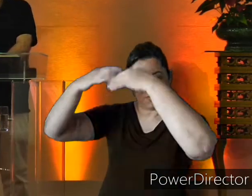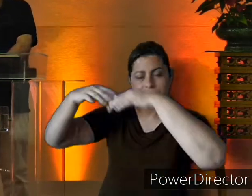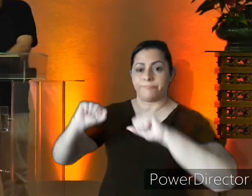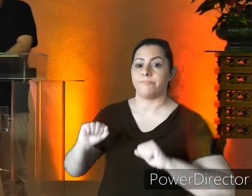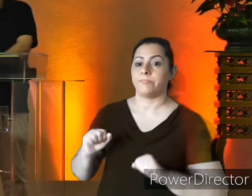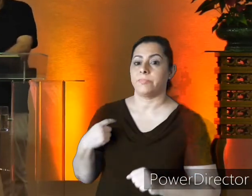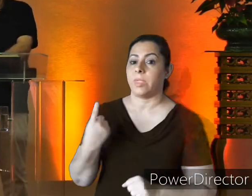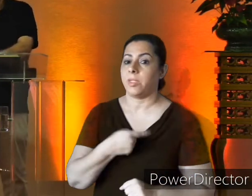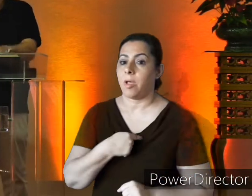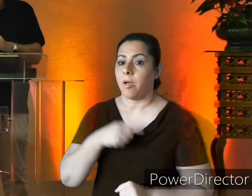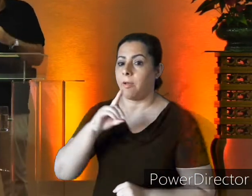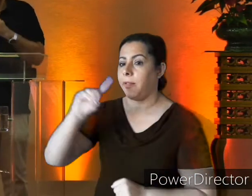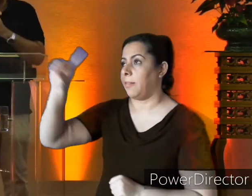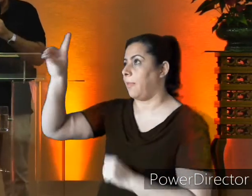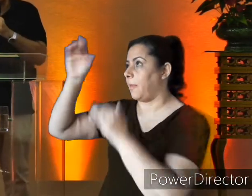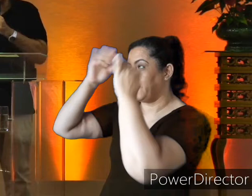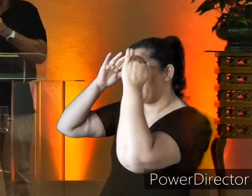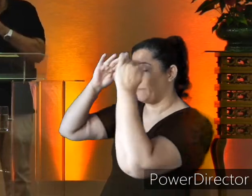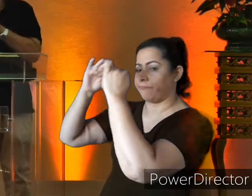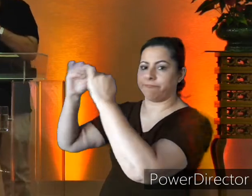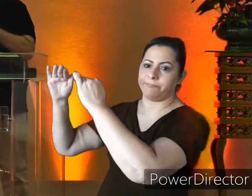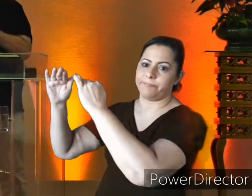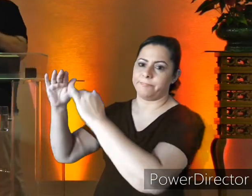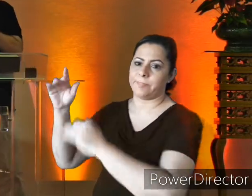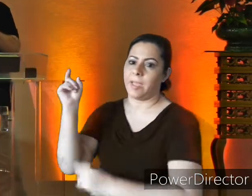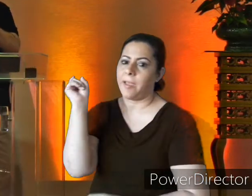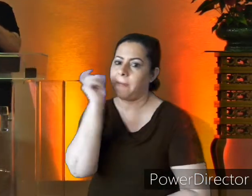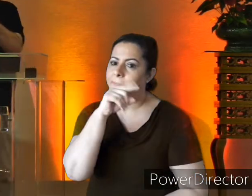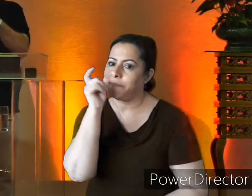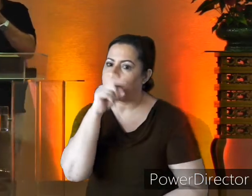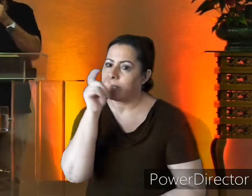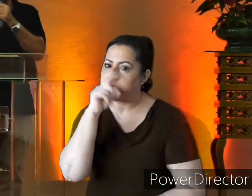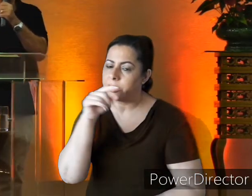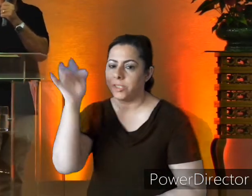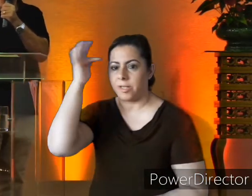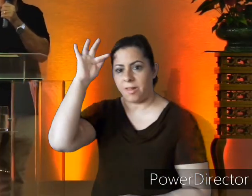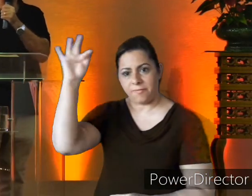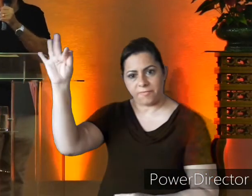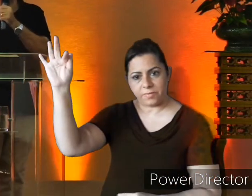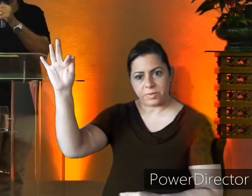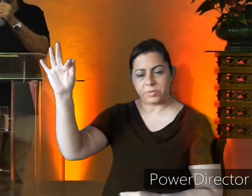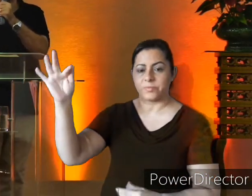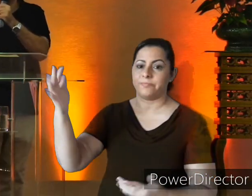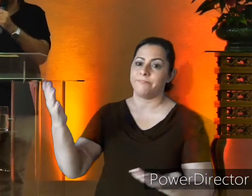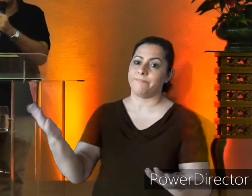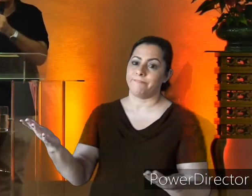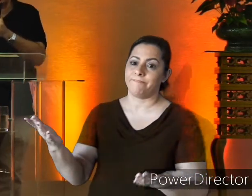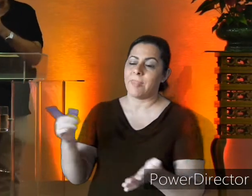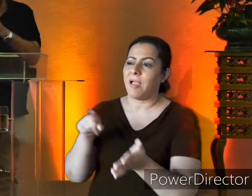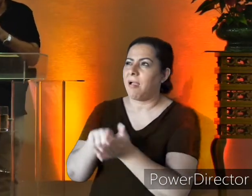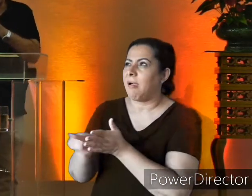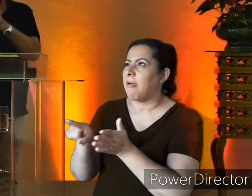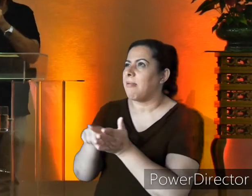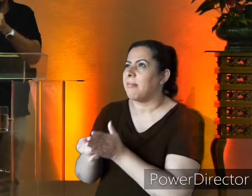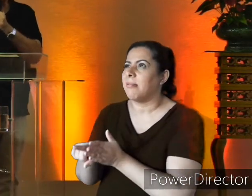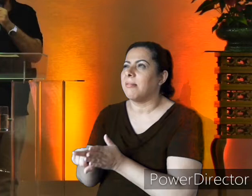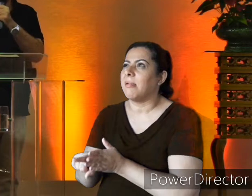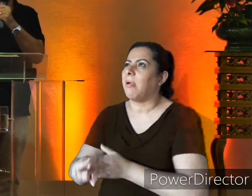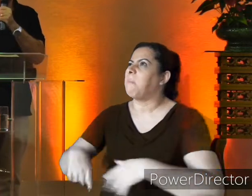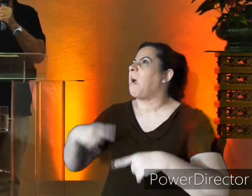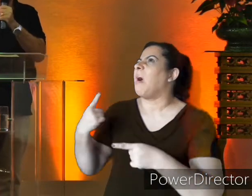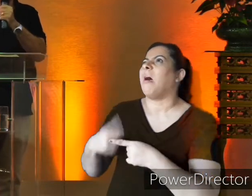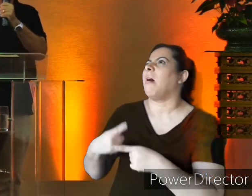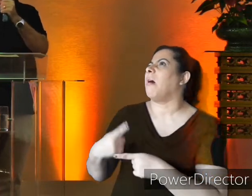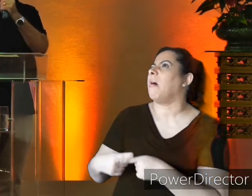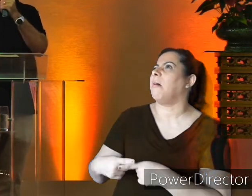acusações, mas ele diz que as armas do nosso exército são espirituais, para derrubarmos